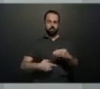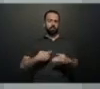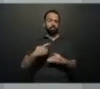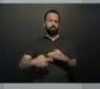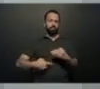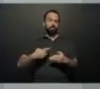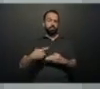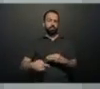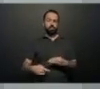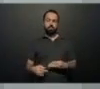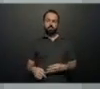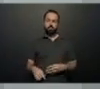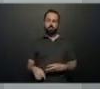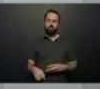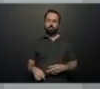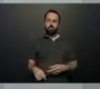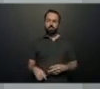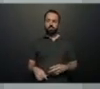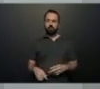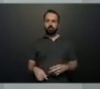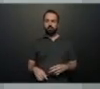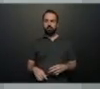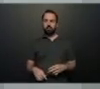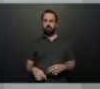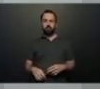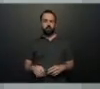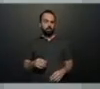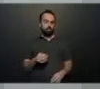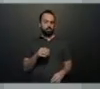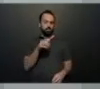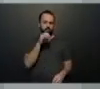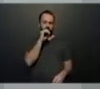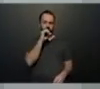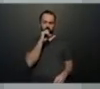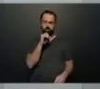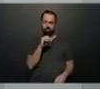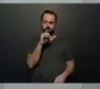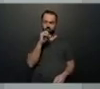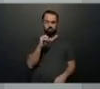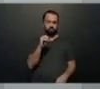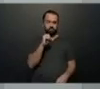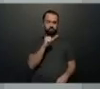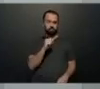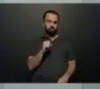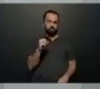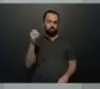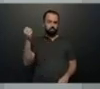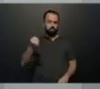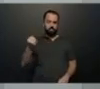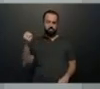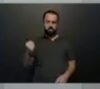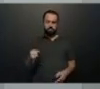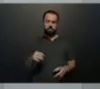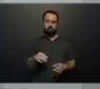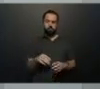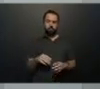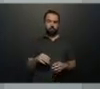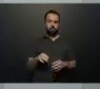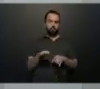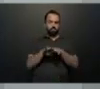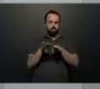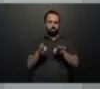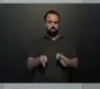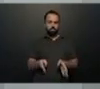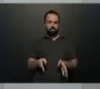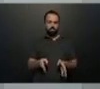são recolhidos para reciclagem. As caixinhas de longa vida, né, elas podem ser usadas para a produção de lâminas